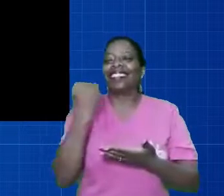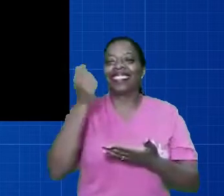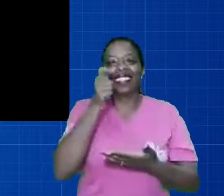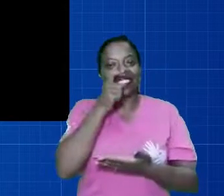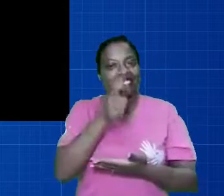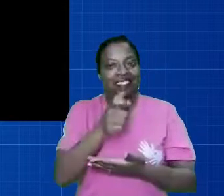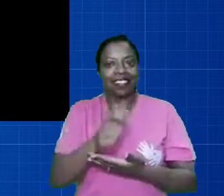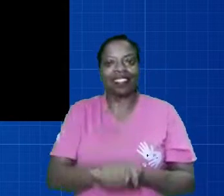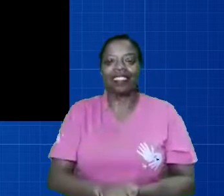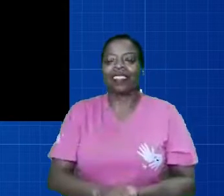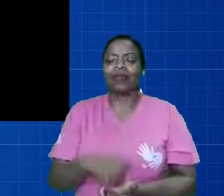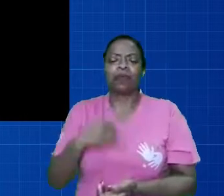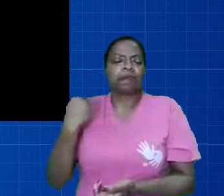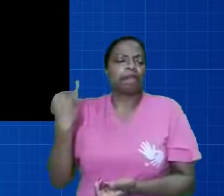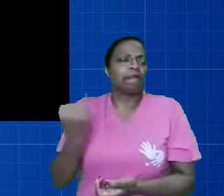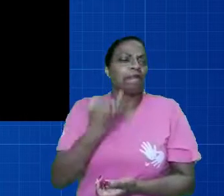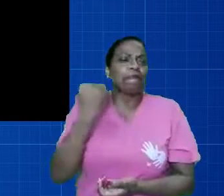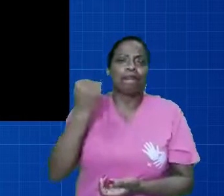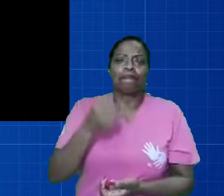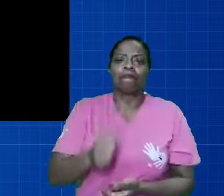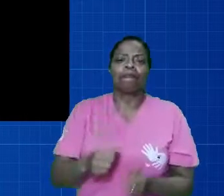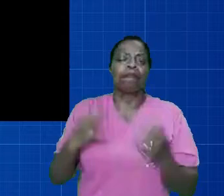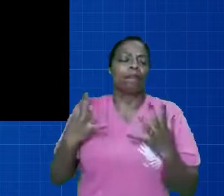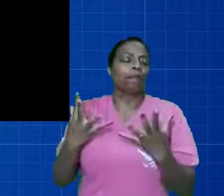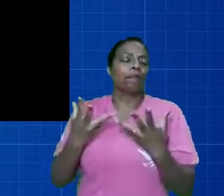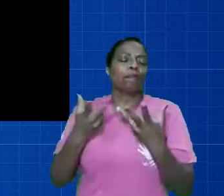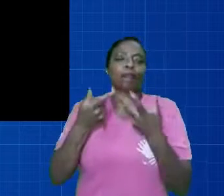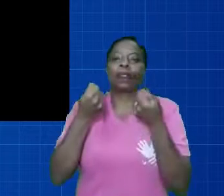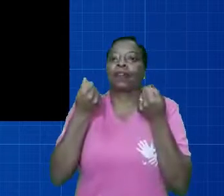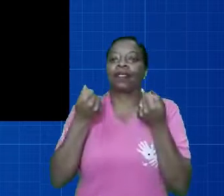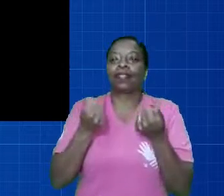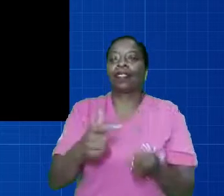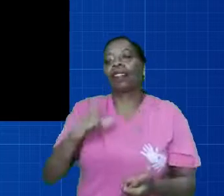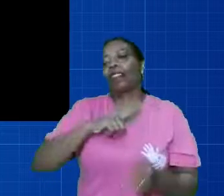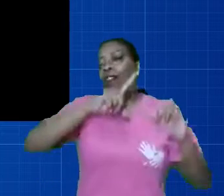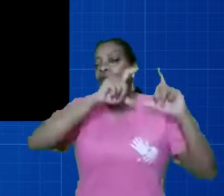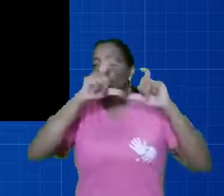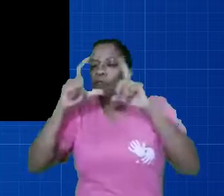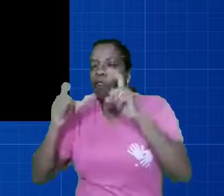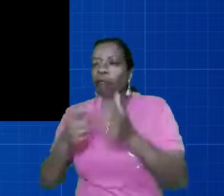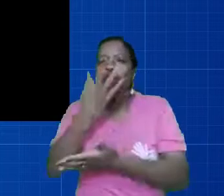riquíssimos, né? As fotos que eles trazem ali, os textos, né?